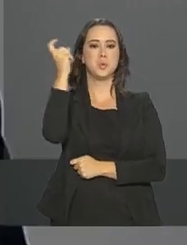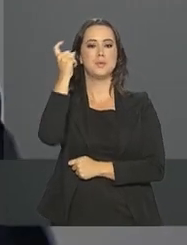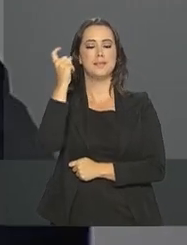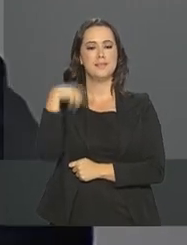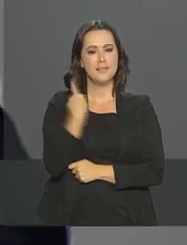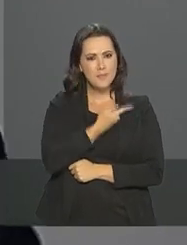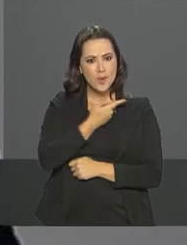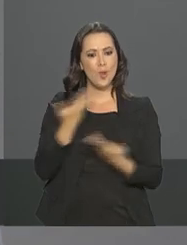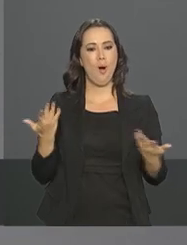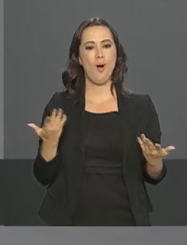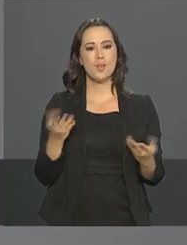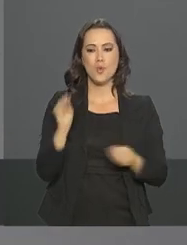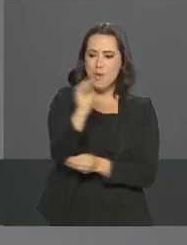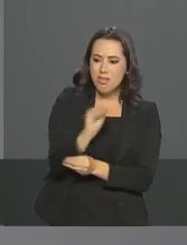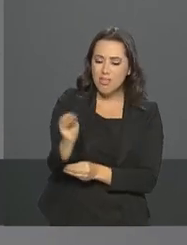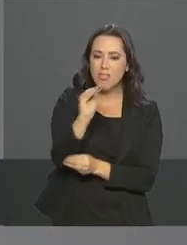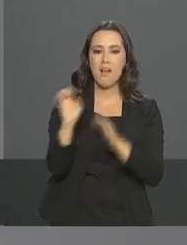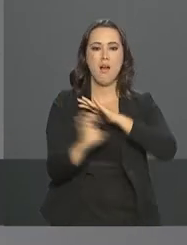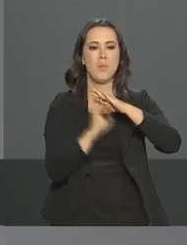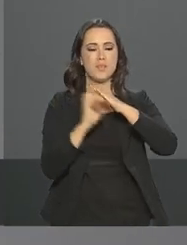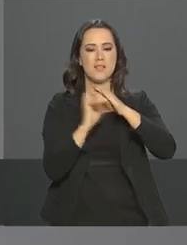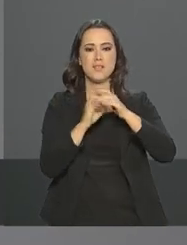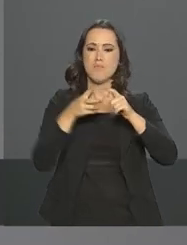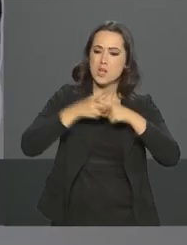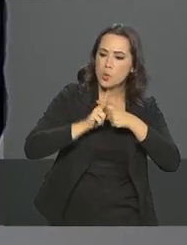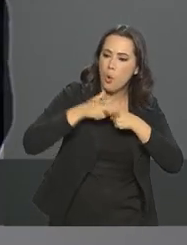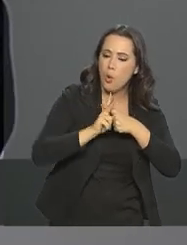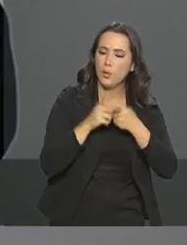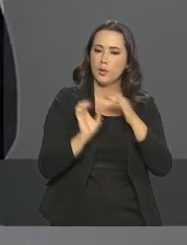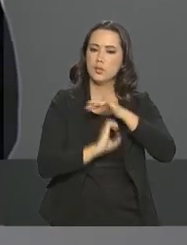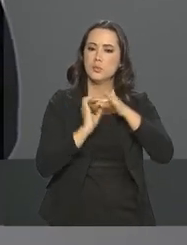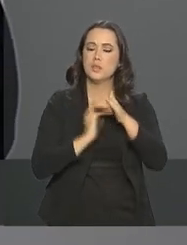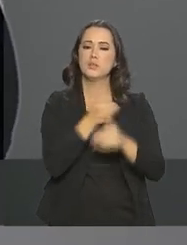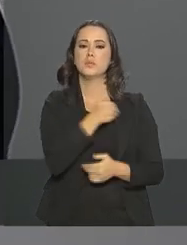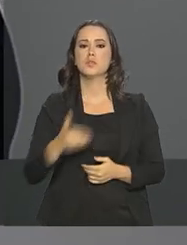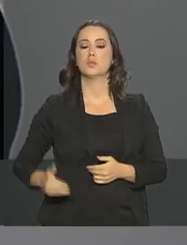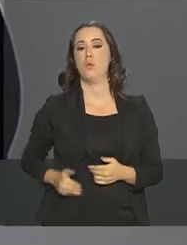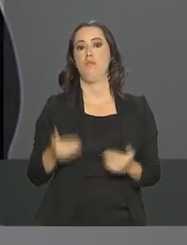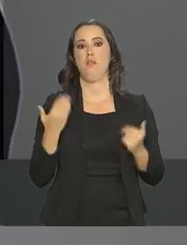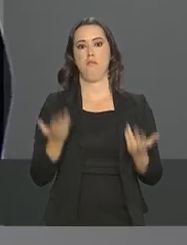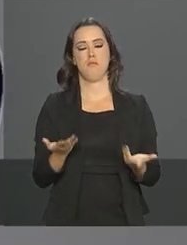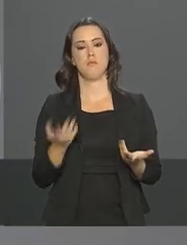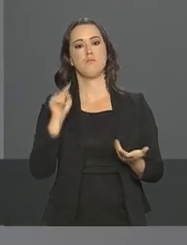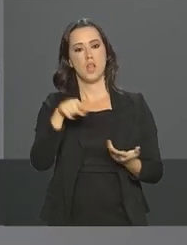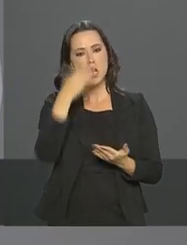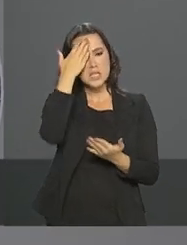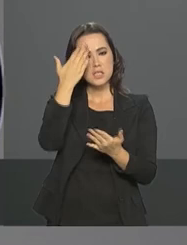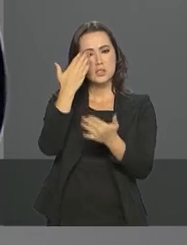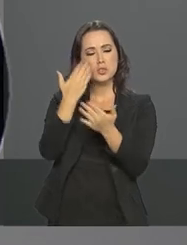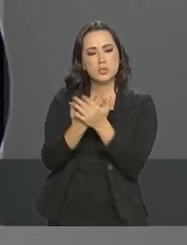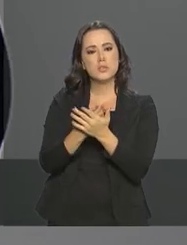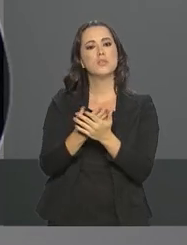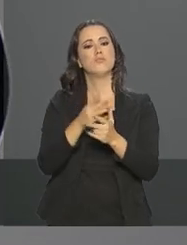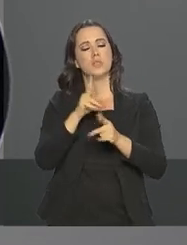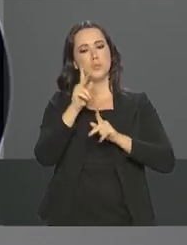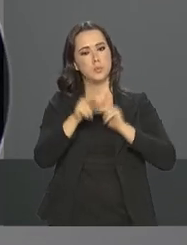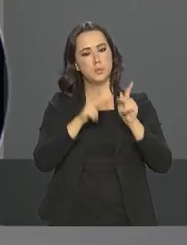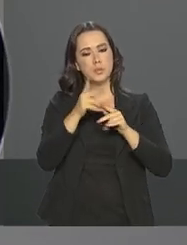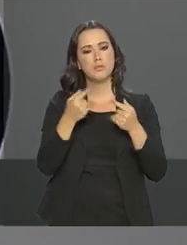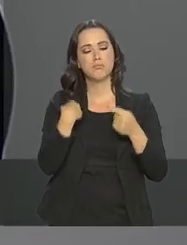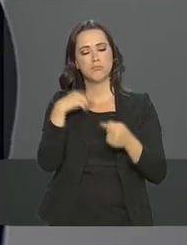seja nós recuperamos nesse tópico das empresas estatais a credibilidade dessas